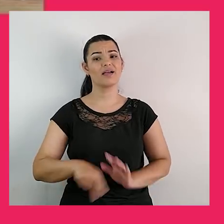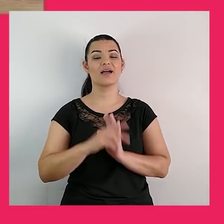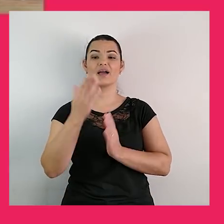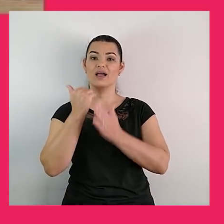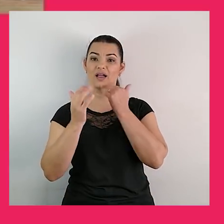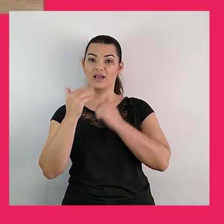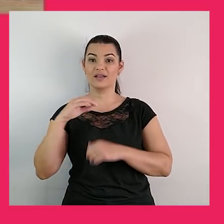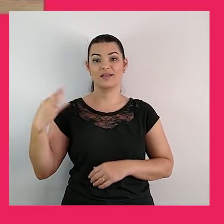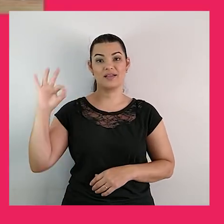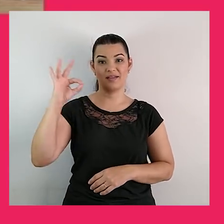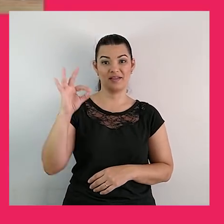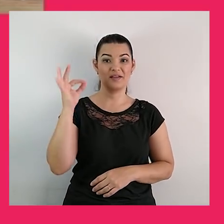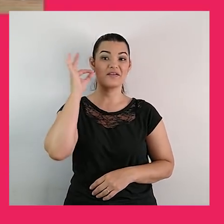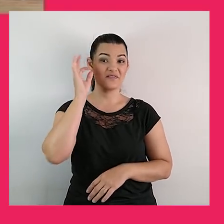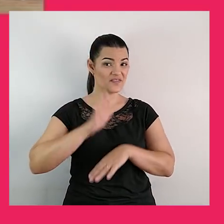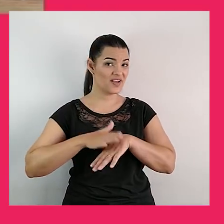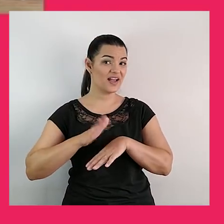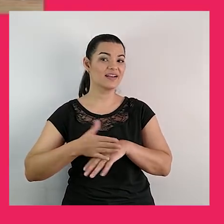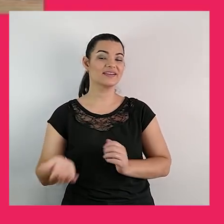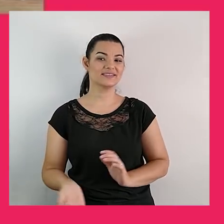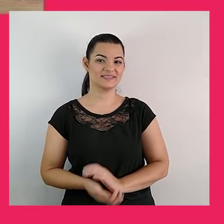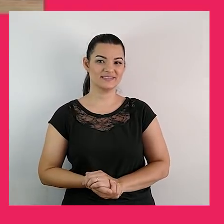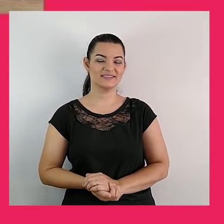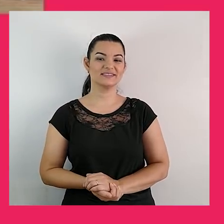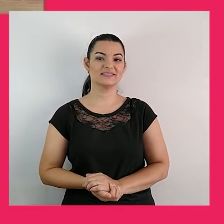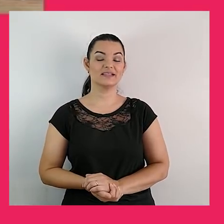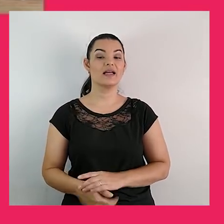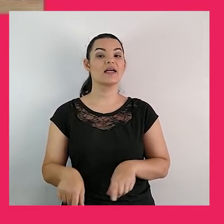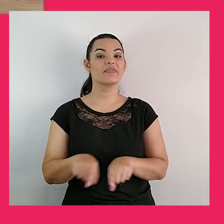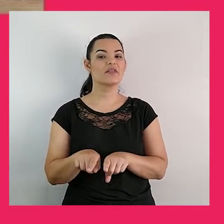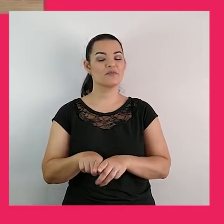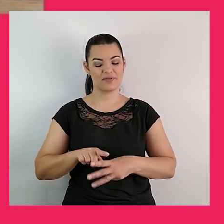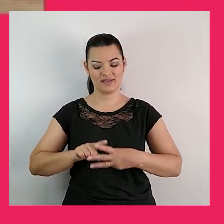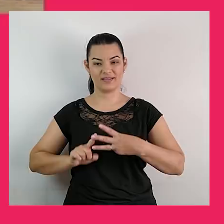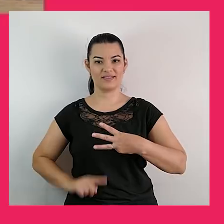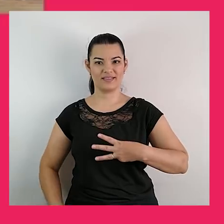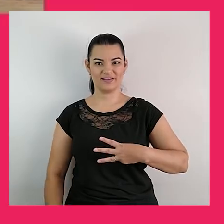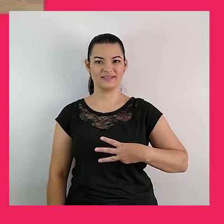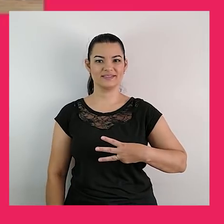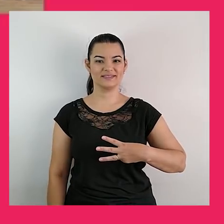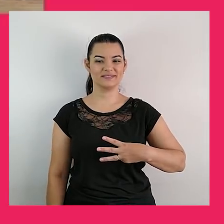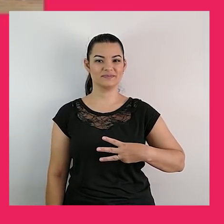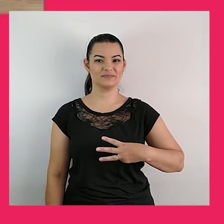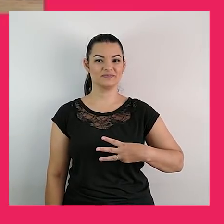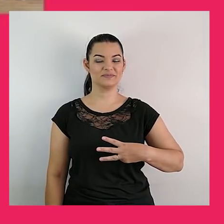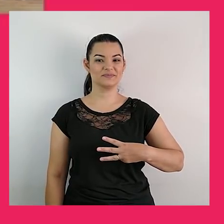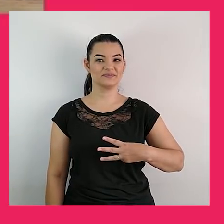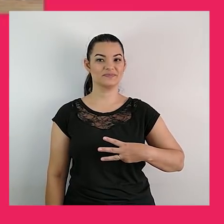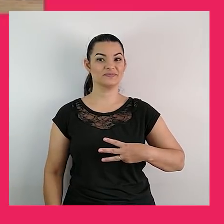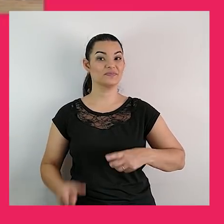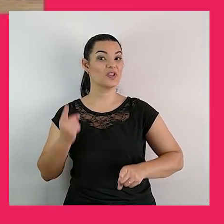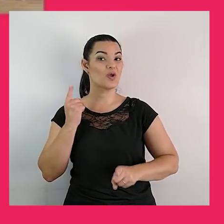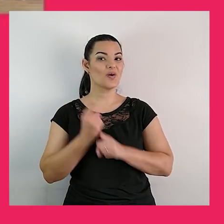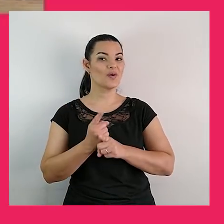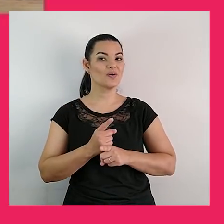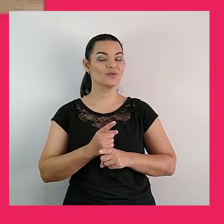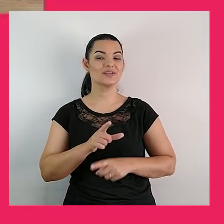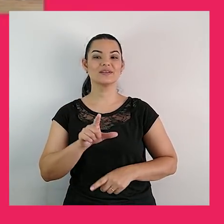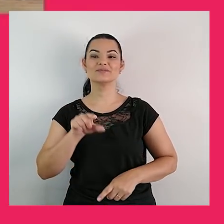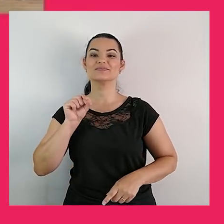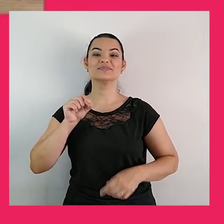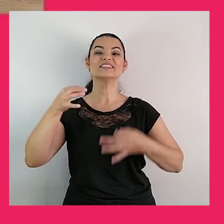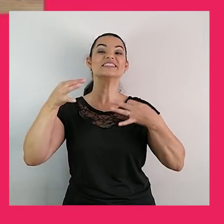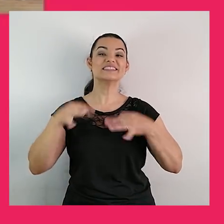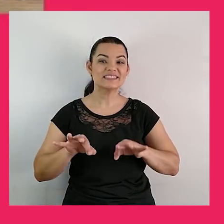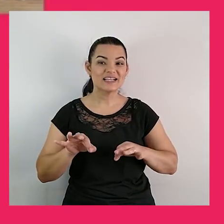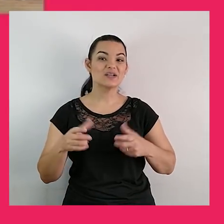pelas abelhas. Vocês têm também 3 alternativas e vão tentar encontrar